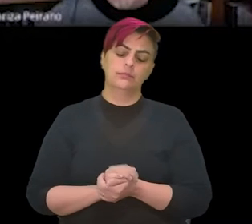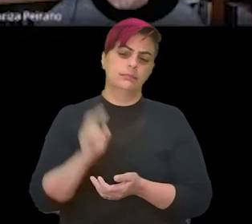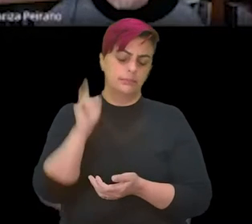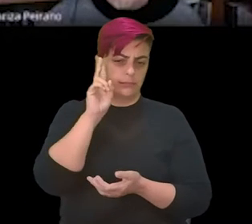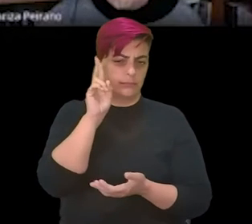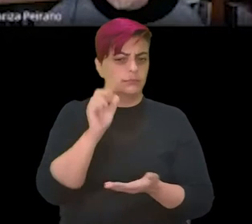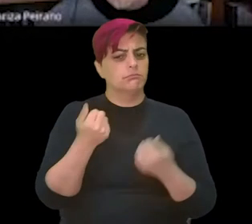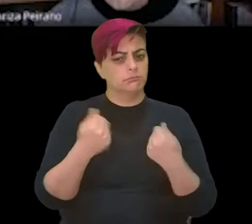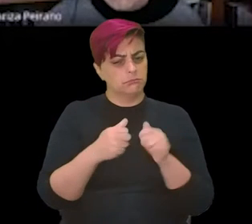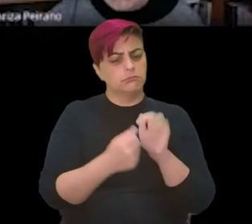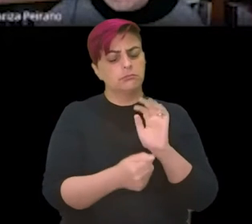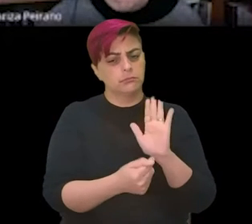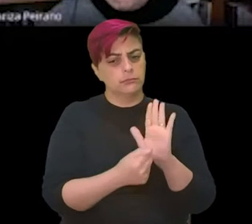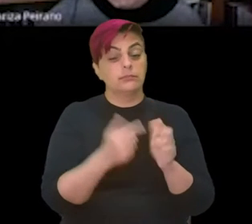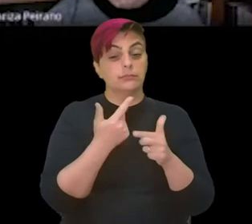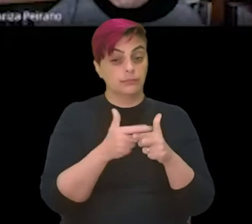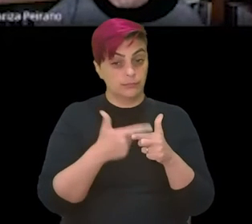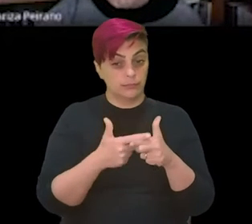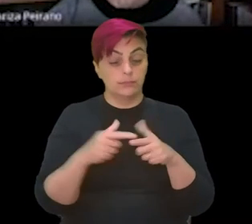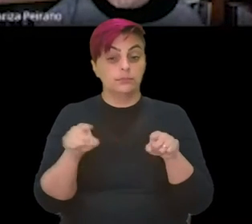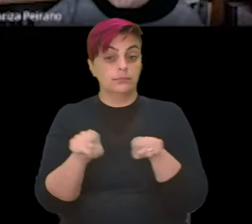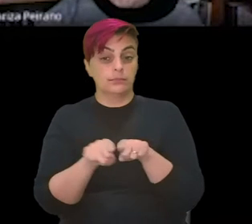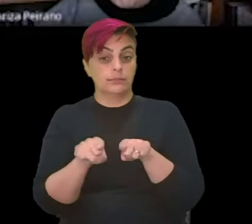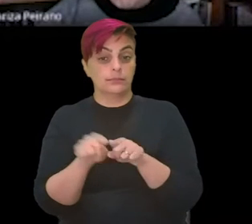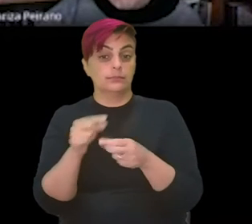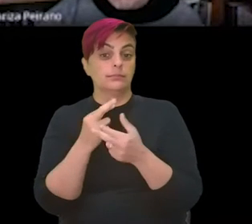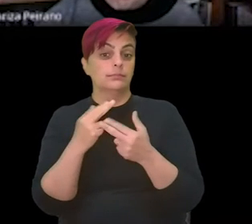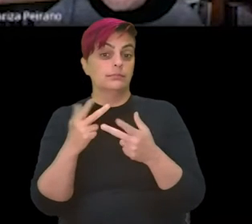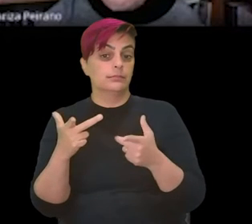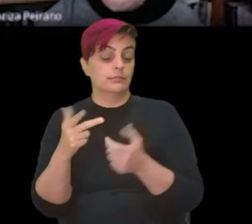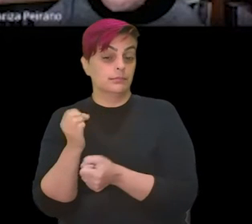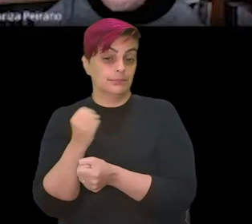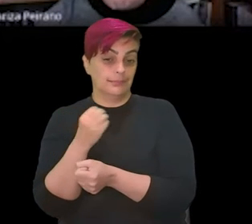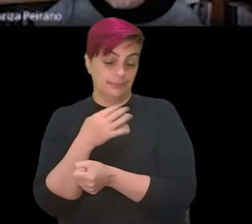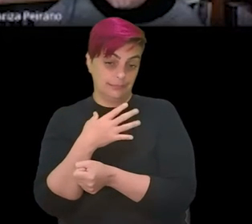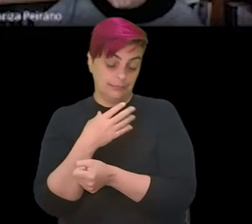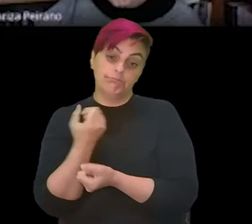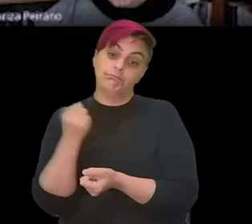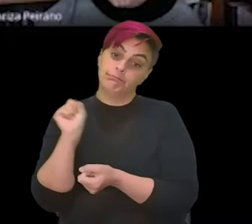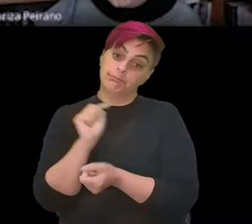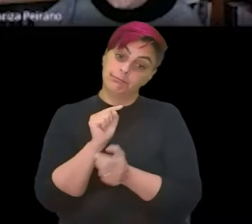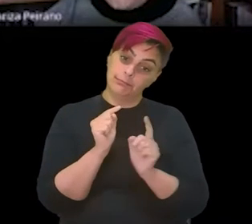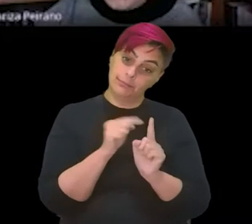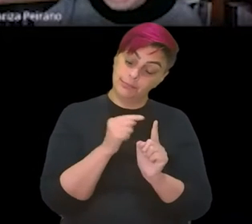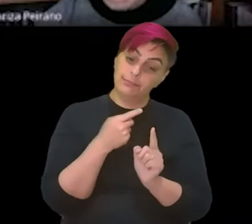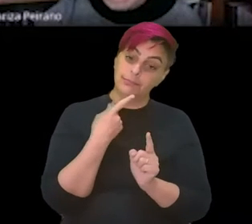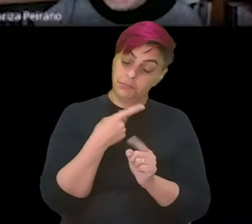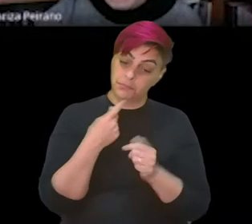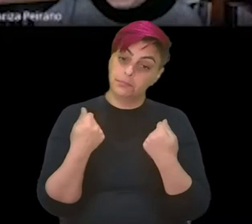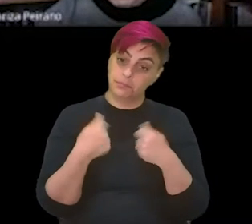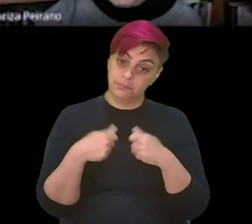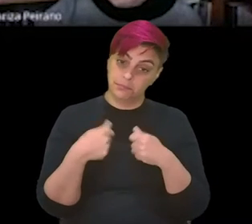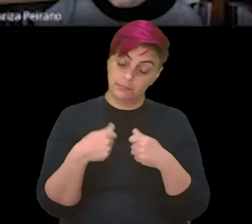e revelar fatos novos, como ele diz, de uma maneira precisa, mas não